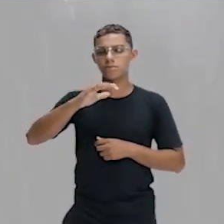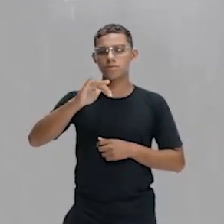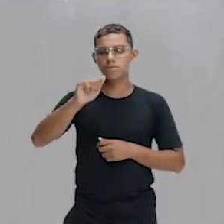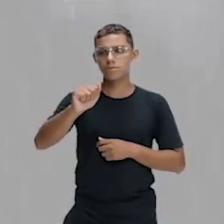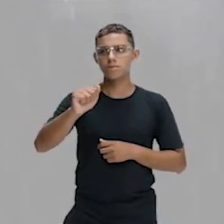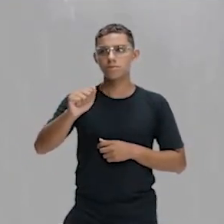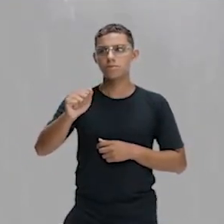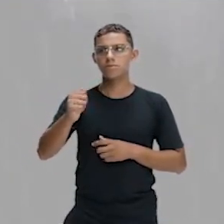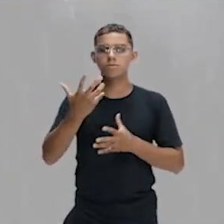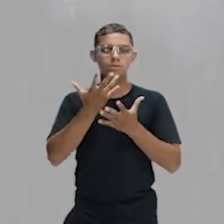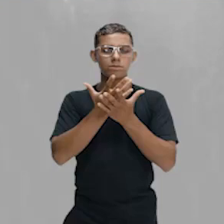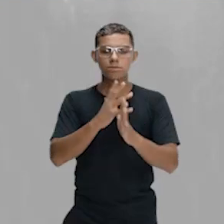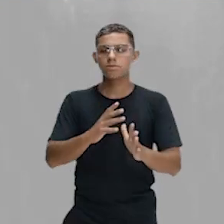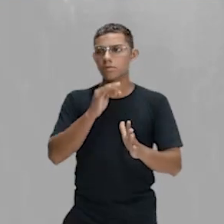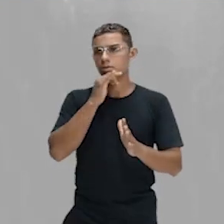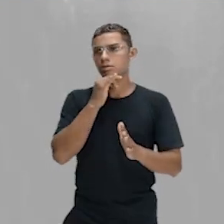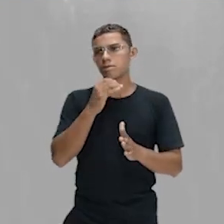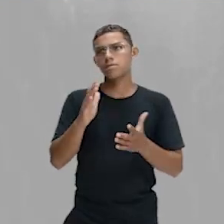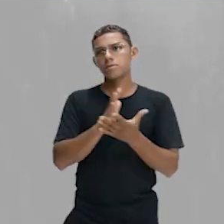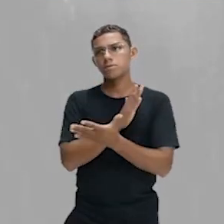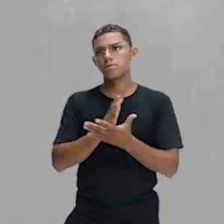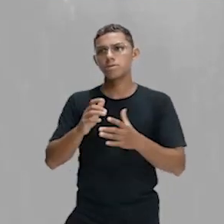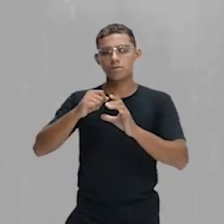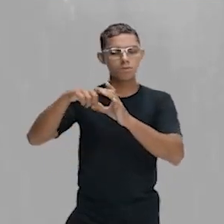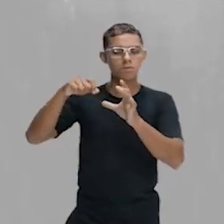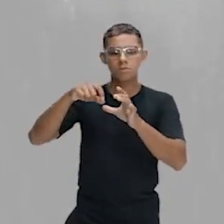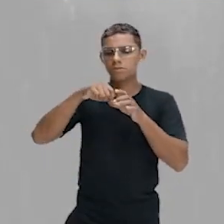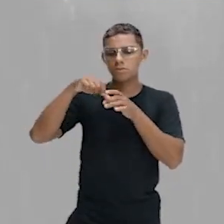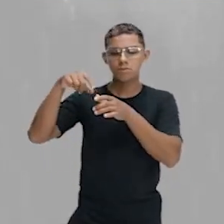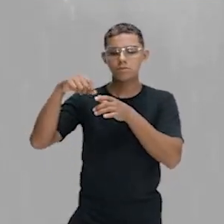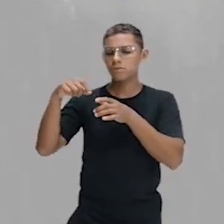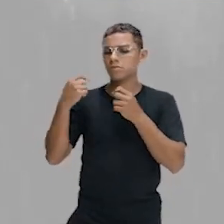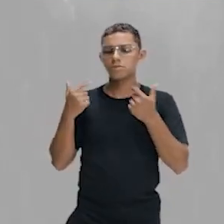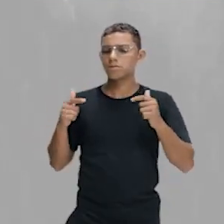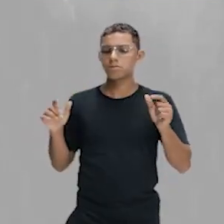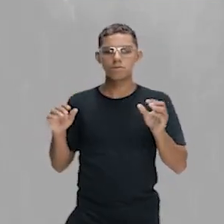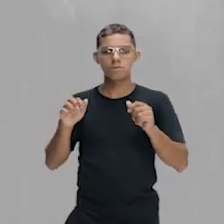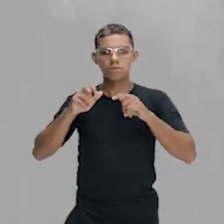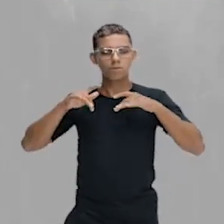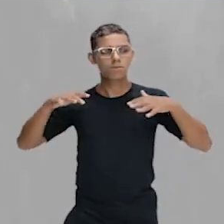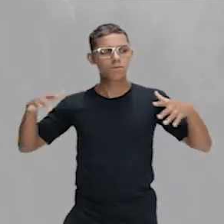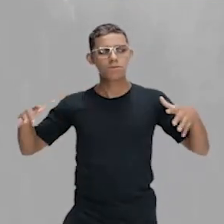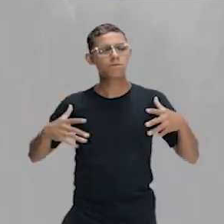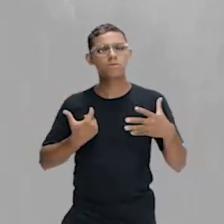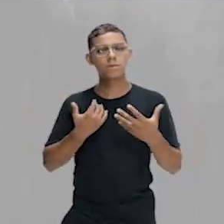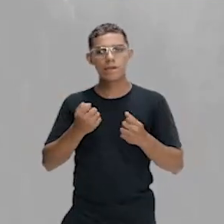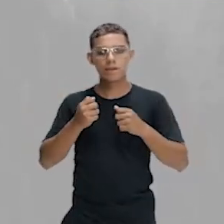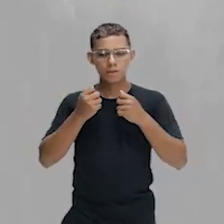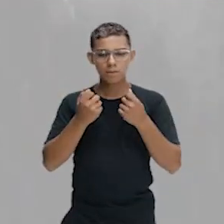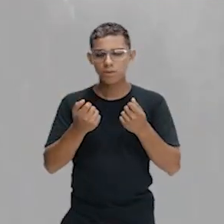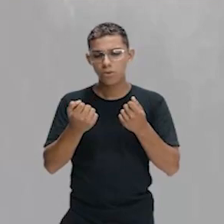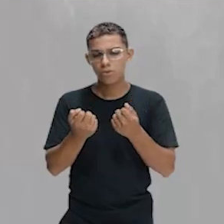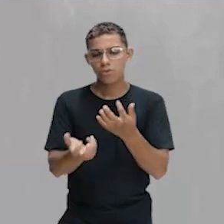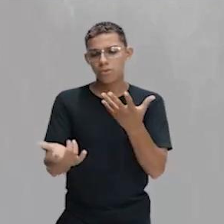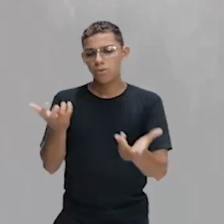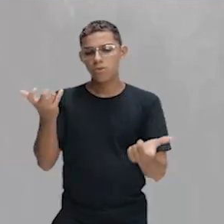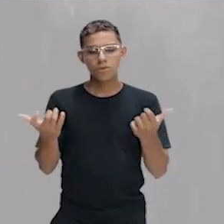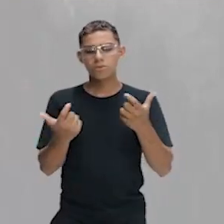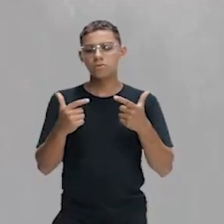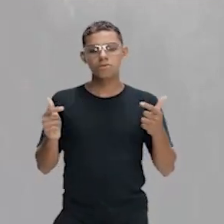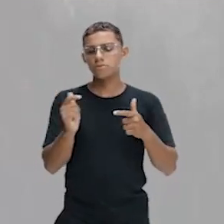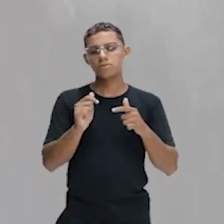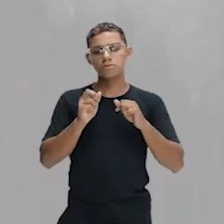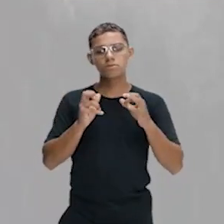da dormência. Então, existem algumas sementes que se elas se elas não fossem expostas ao fogo, elas